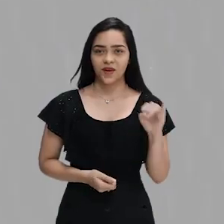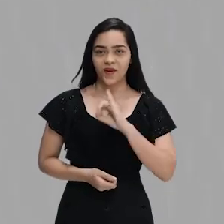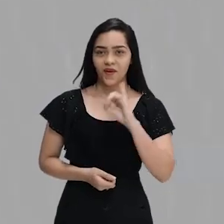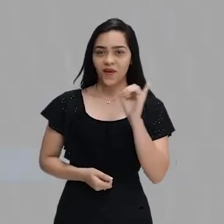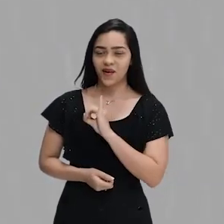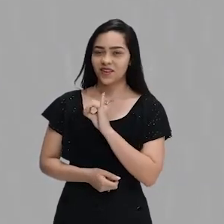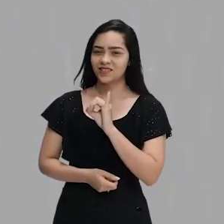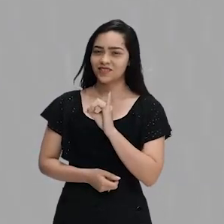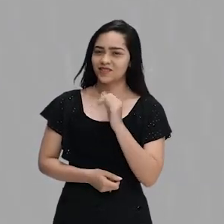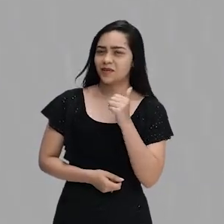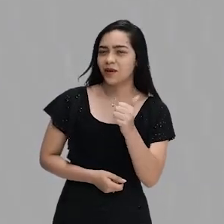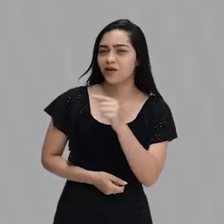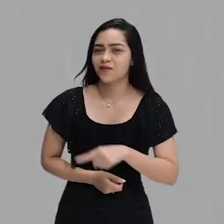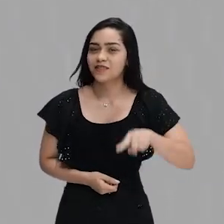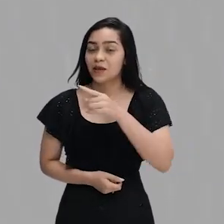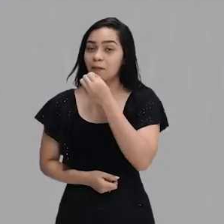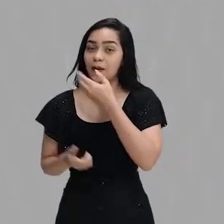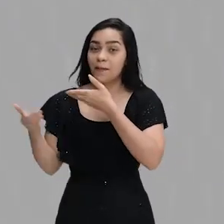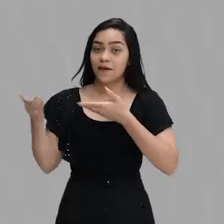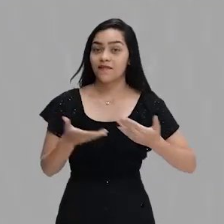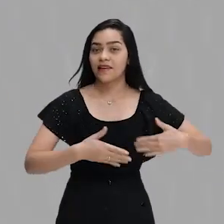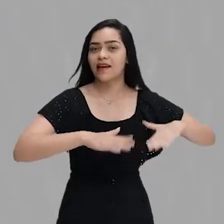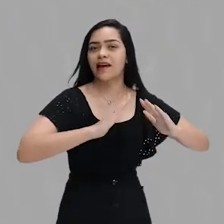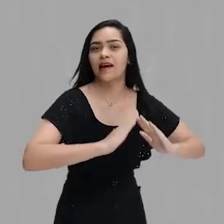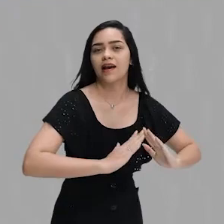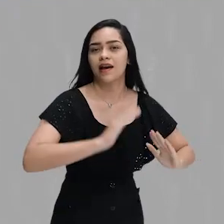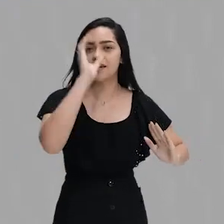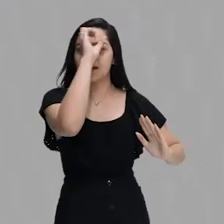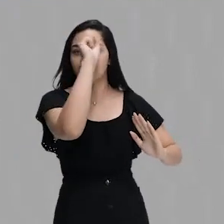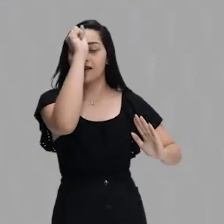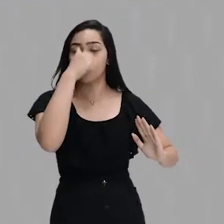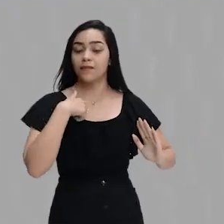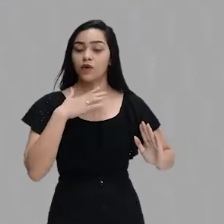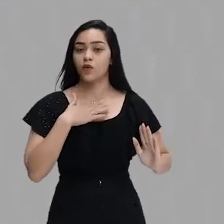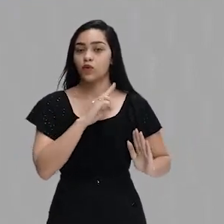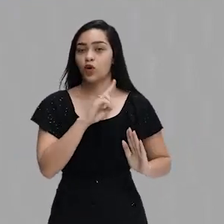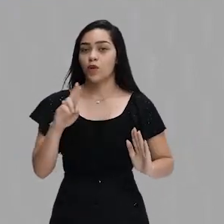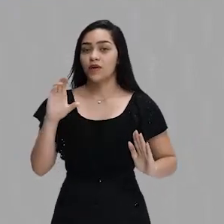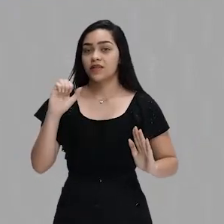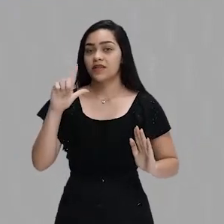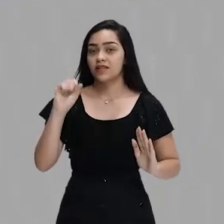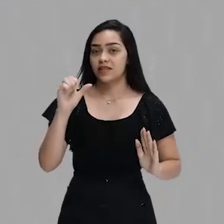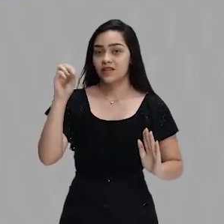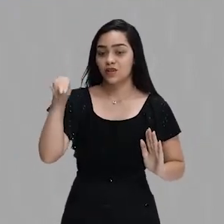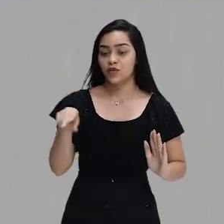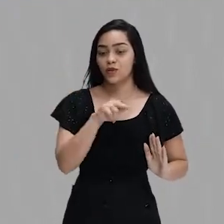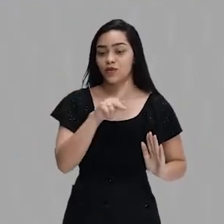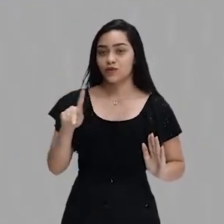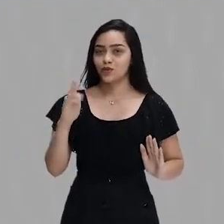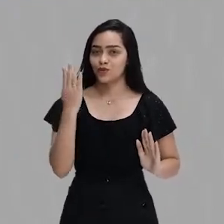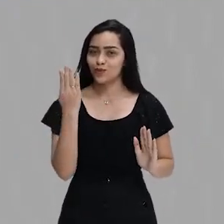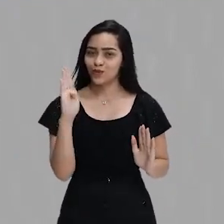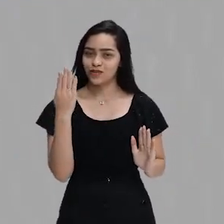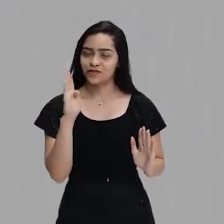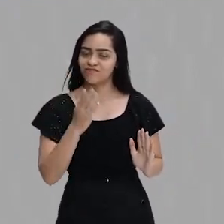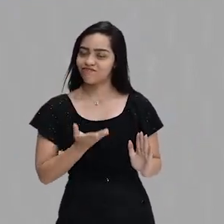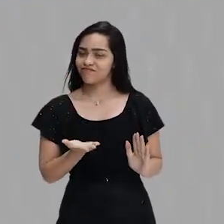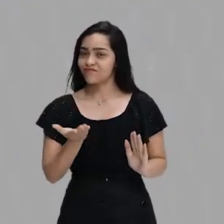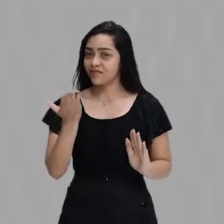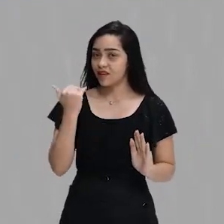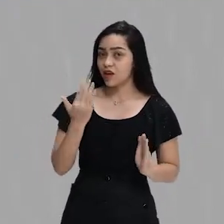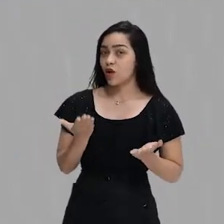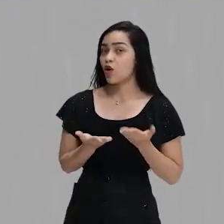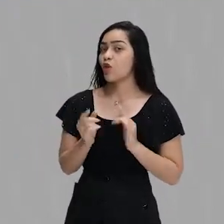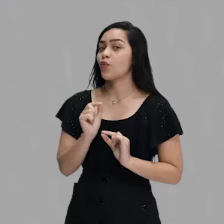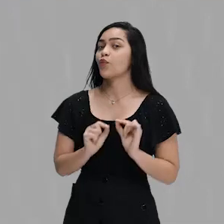pessoal, tudo bem com vocês? Sejam bem-vindos a mais um Fiquem em Casa Aprendendo. Eu sou o professor Celso Ramos. Vamos para mais uma aula de biologia e